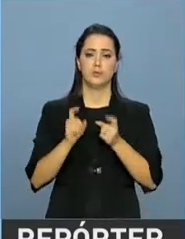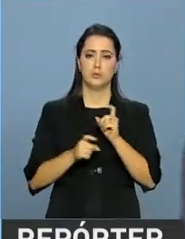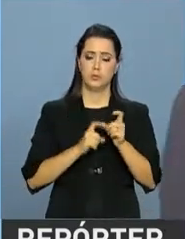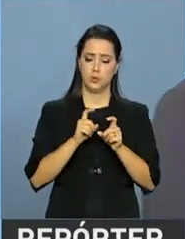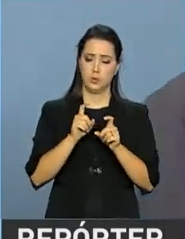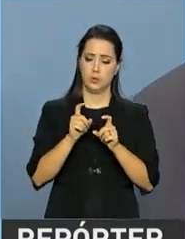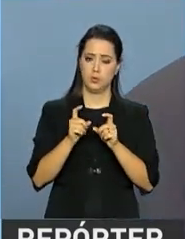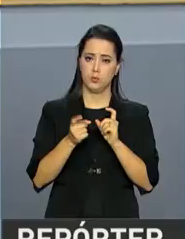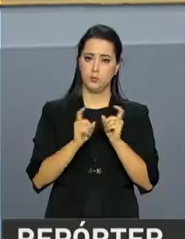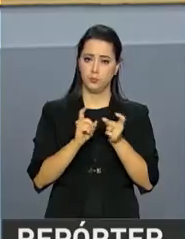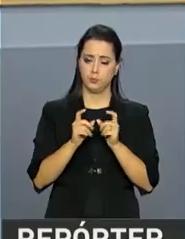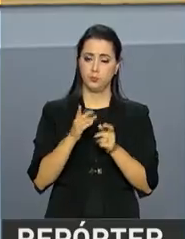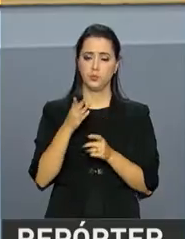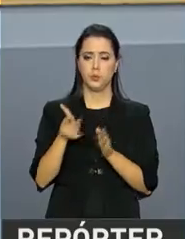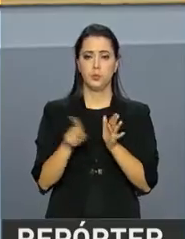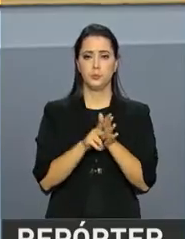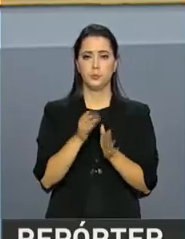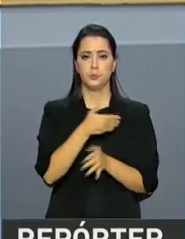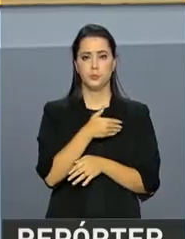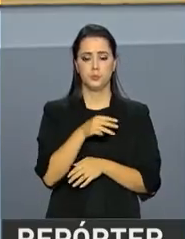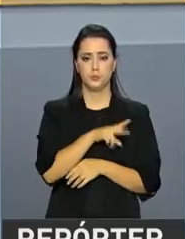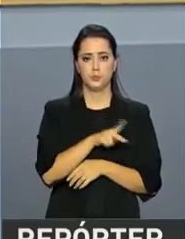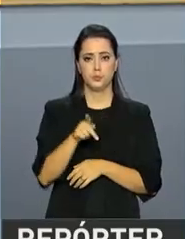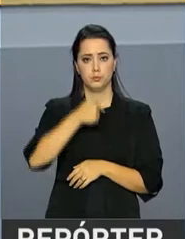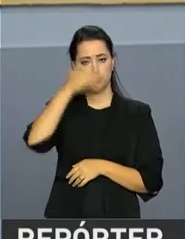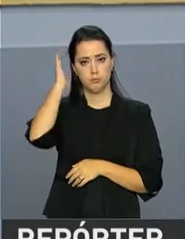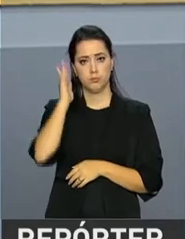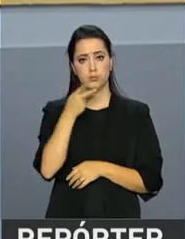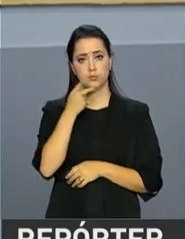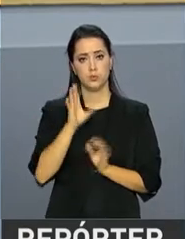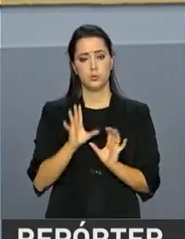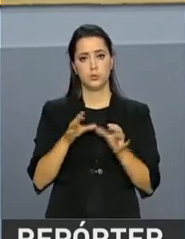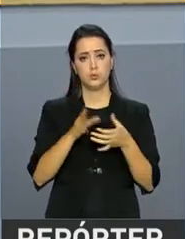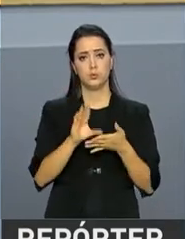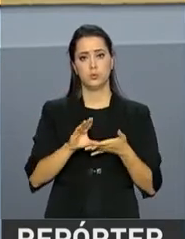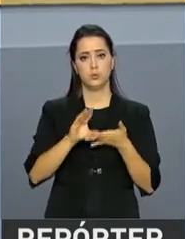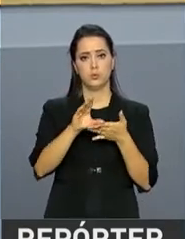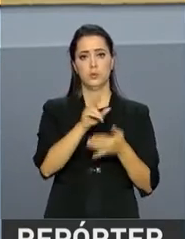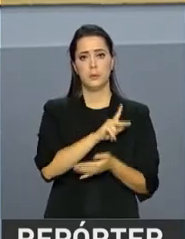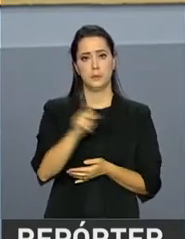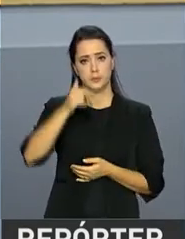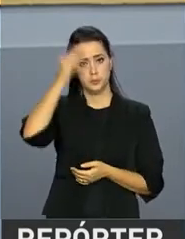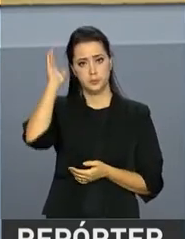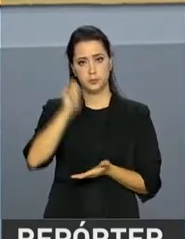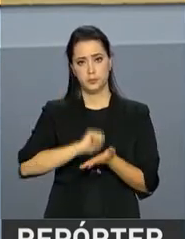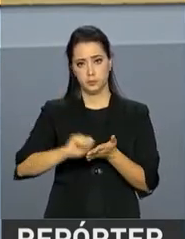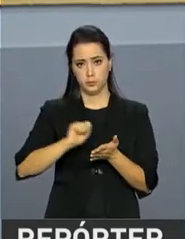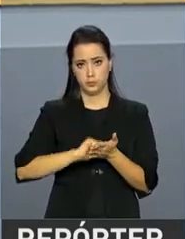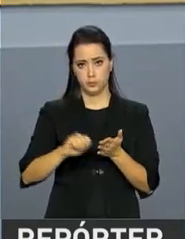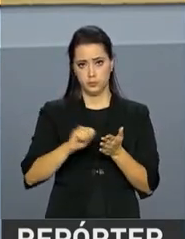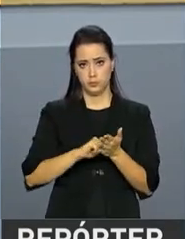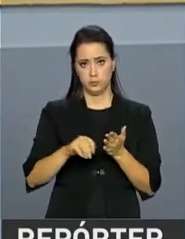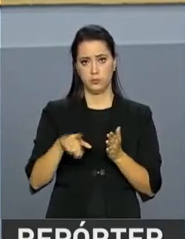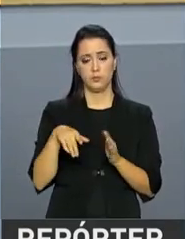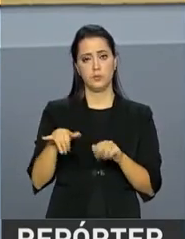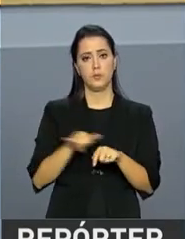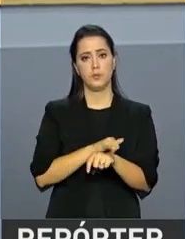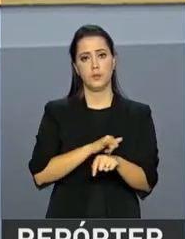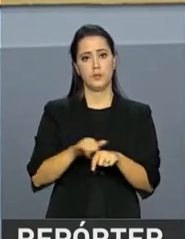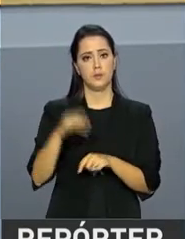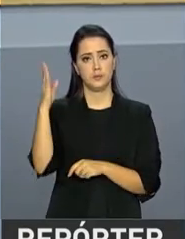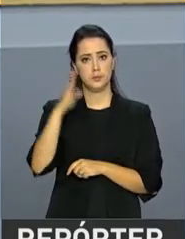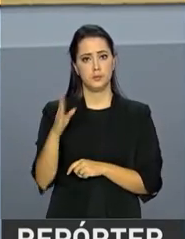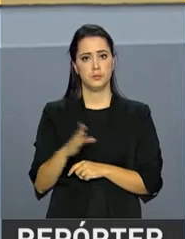presidente michel tempo ainda durante a reunião do conselho o presidente michel temer assinou decreto que institui a